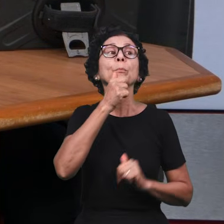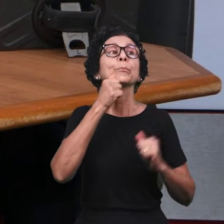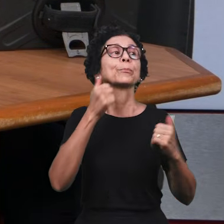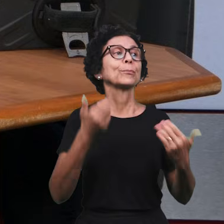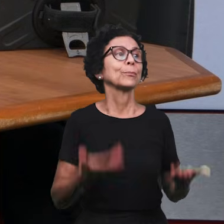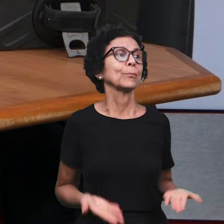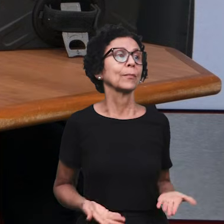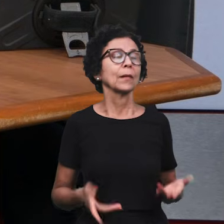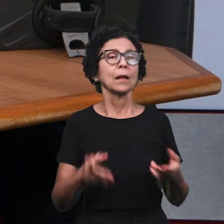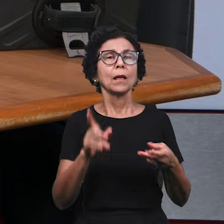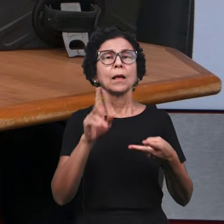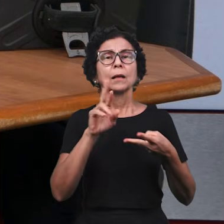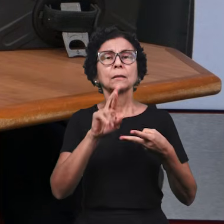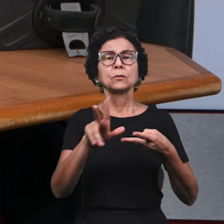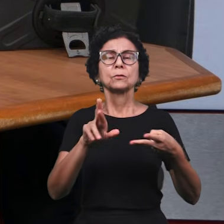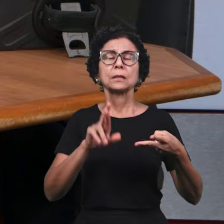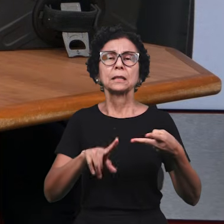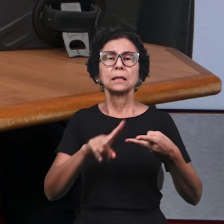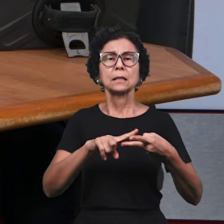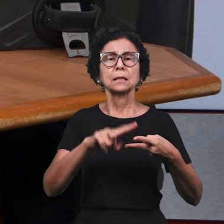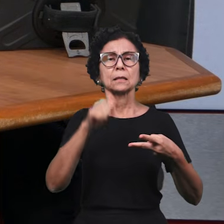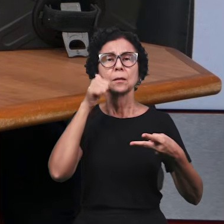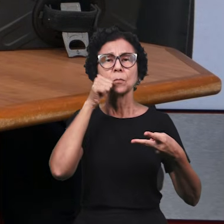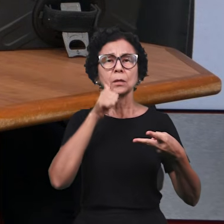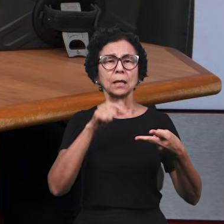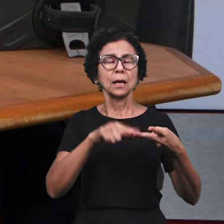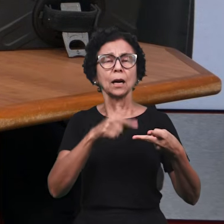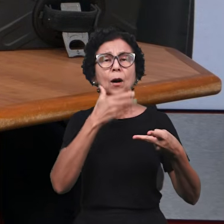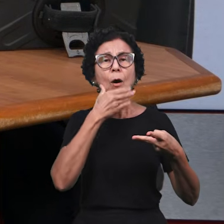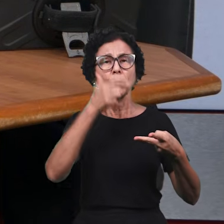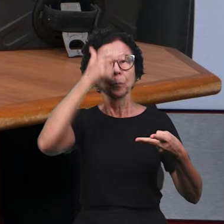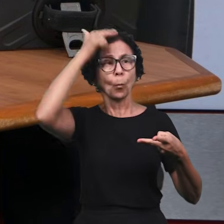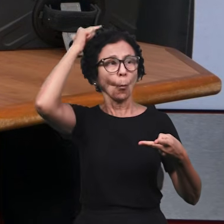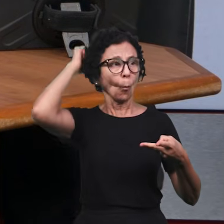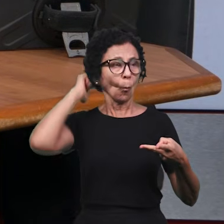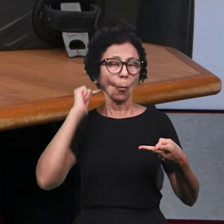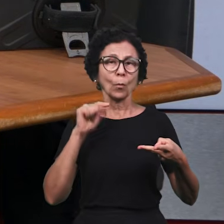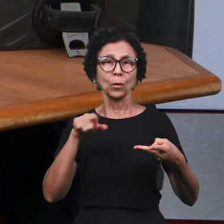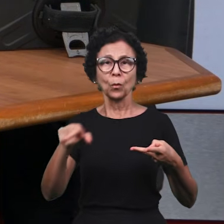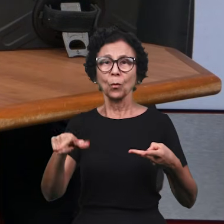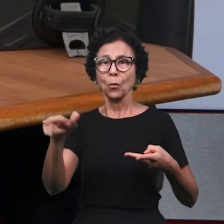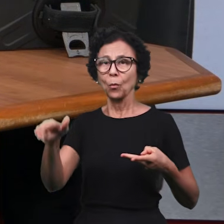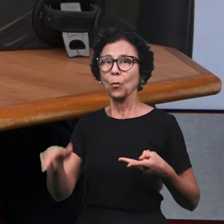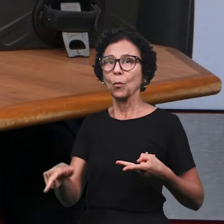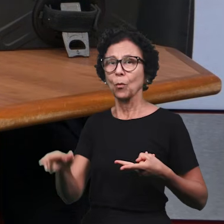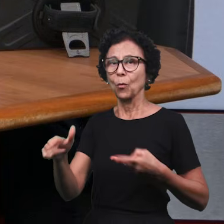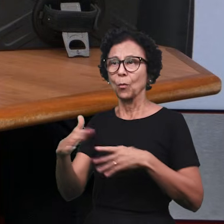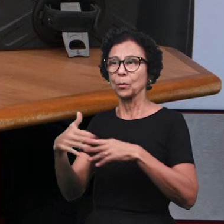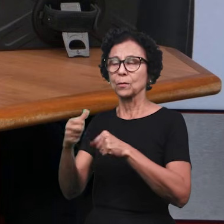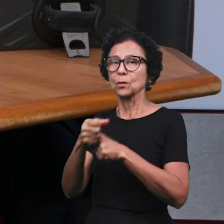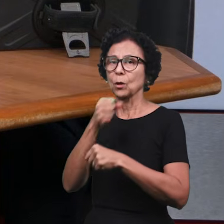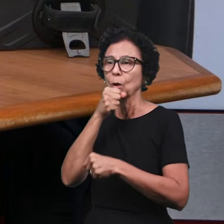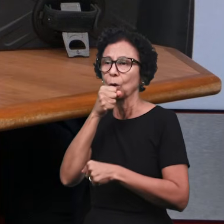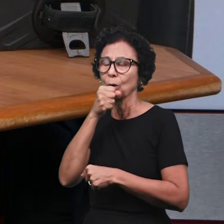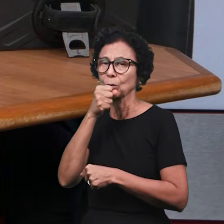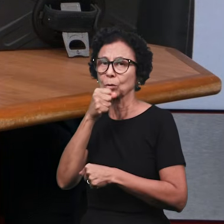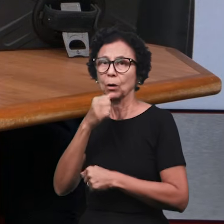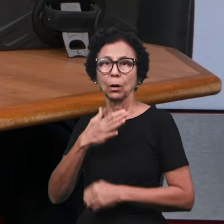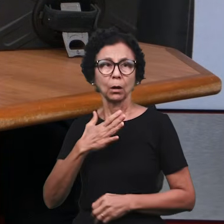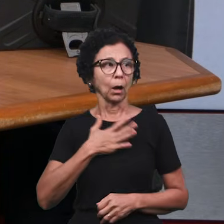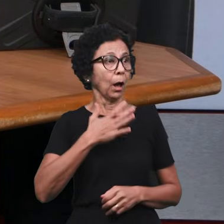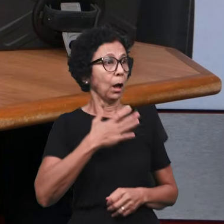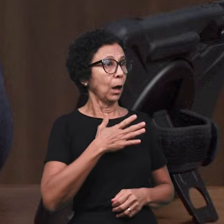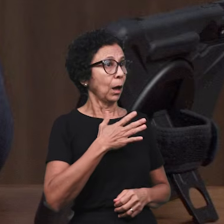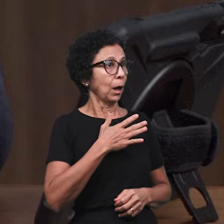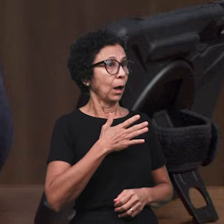pra nós, diferença, ele tomou um susto, né? Eu já sabia por causa da faculdade, mas às